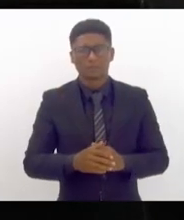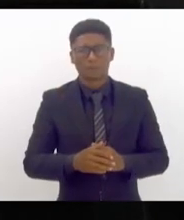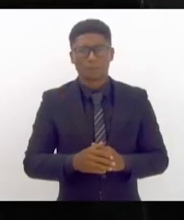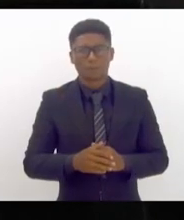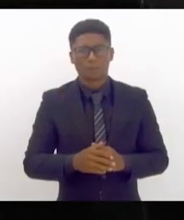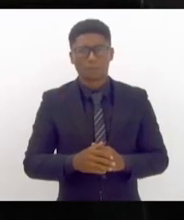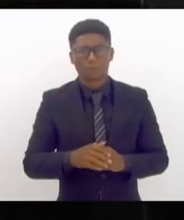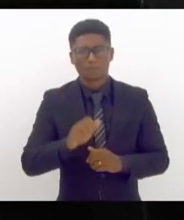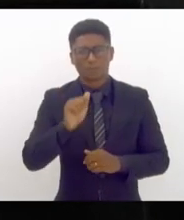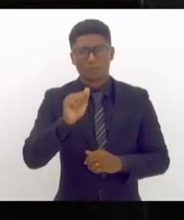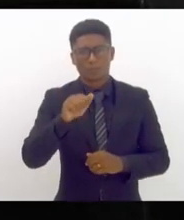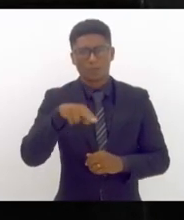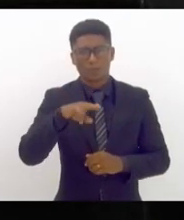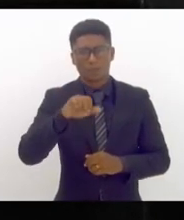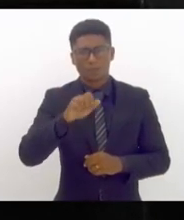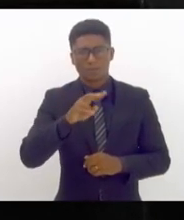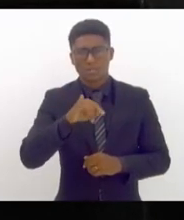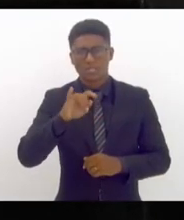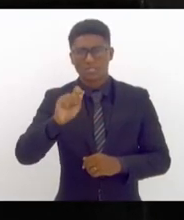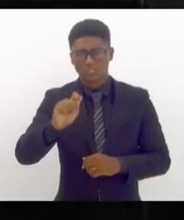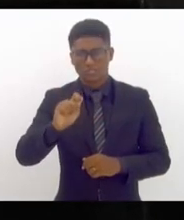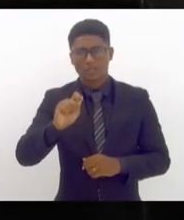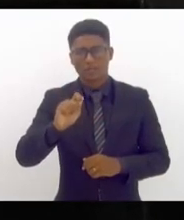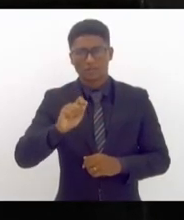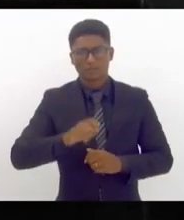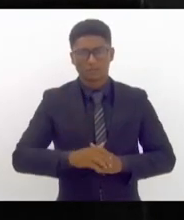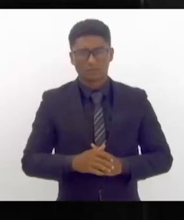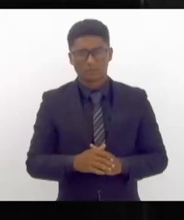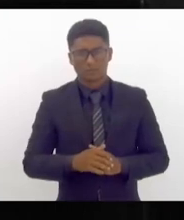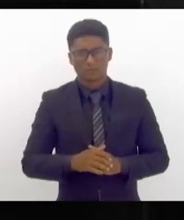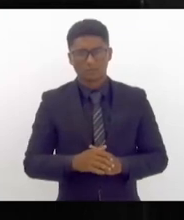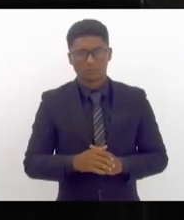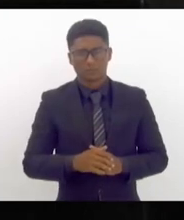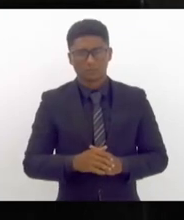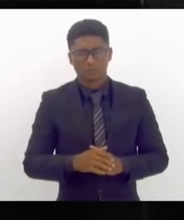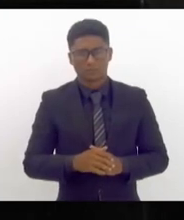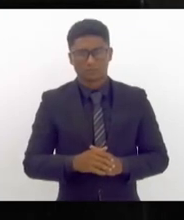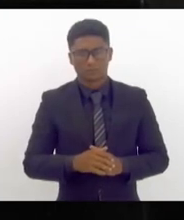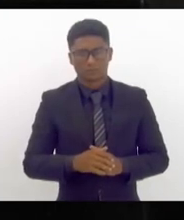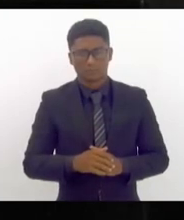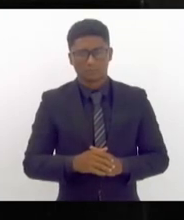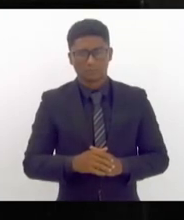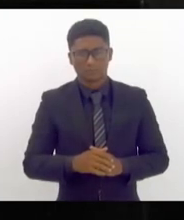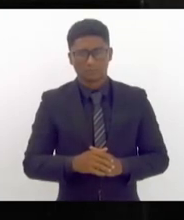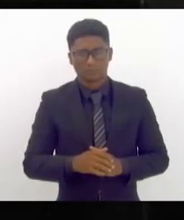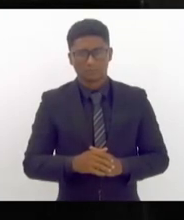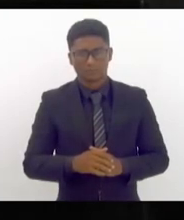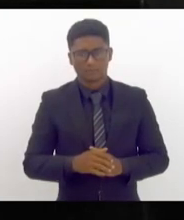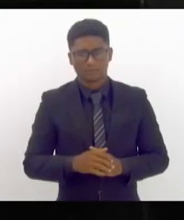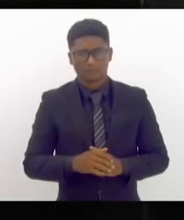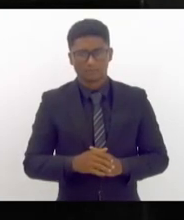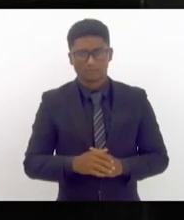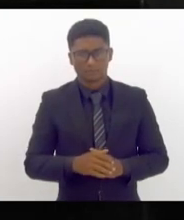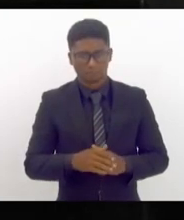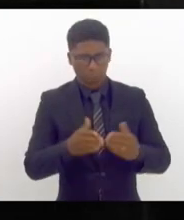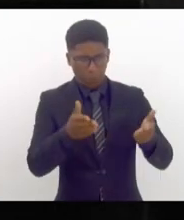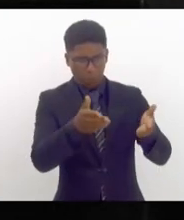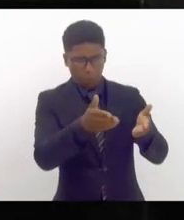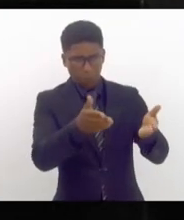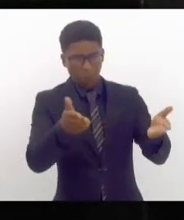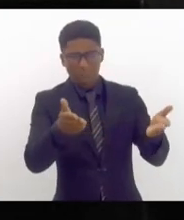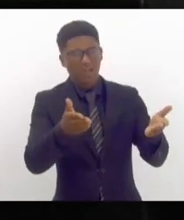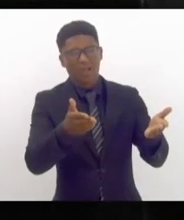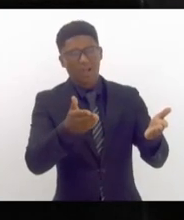uma anistia concreta e numa lógica que dispense a